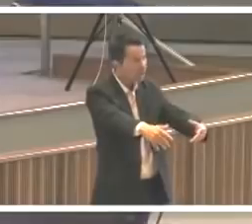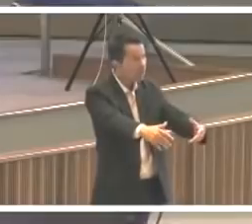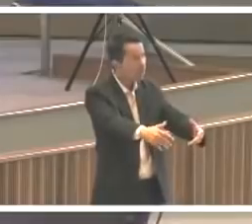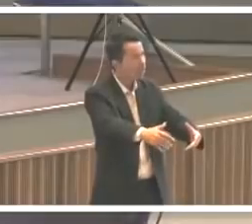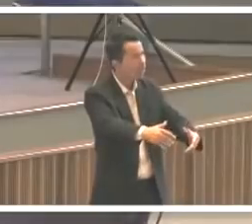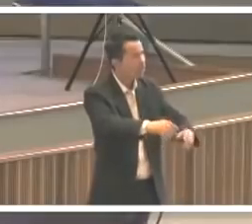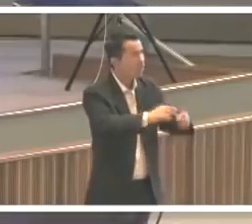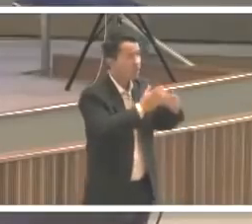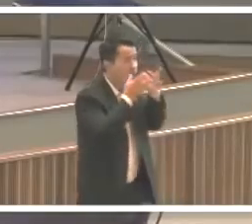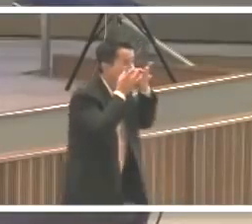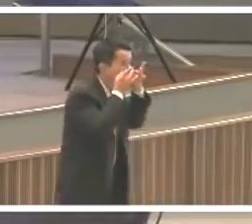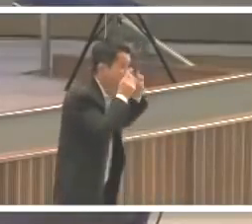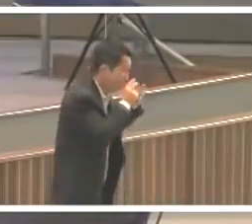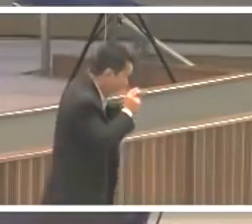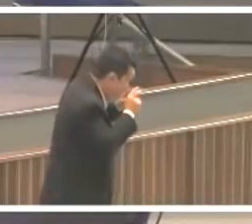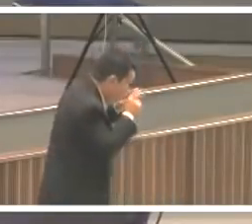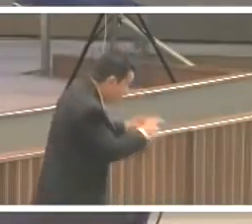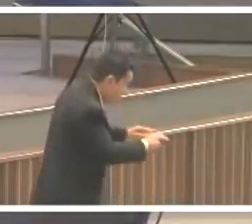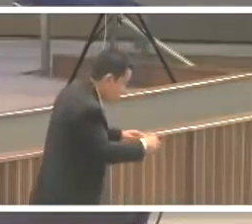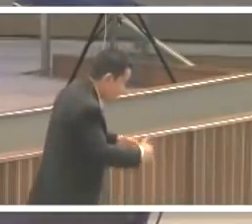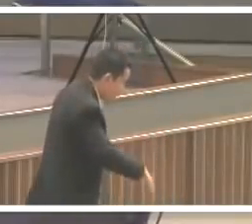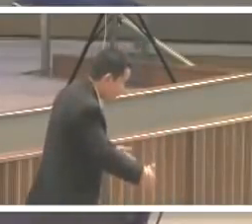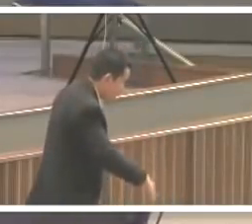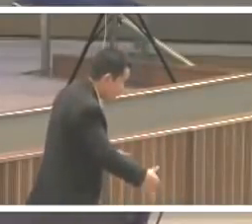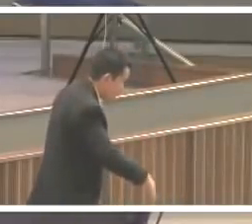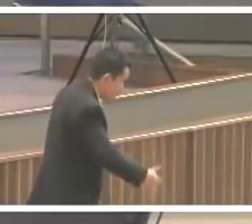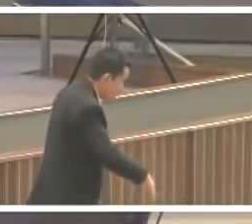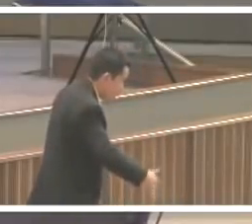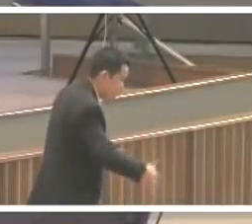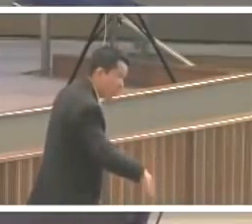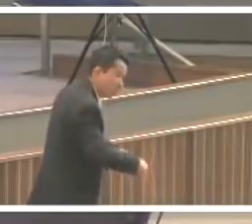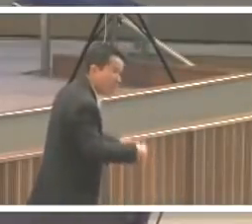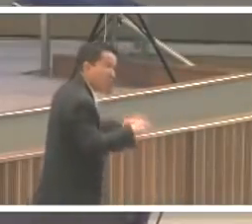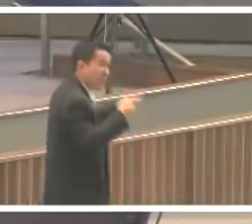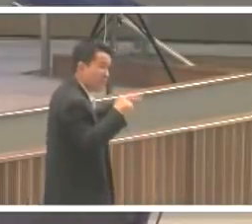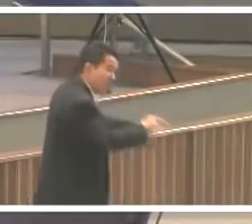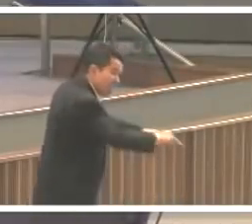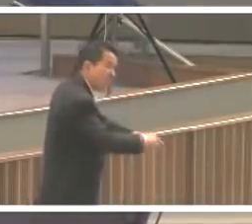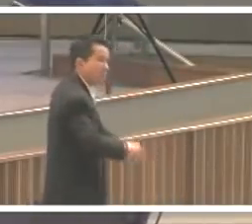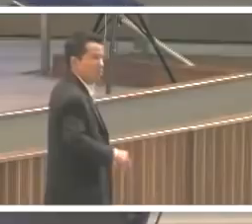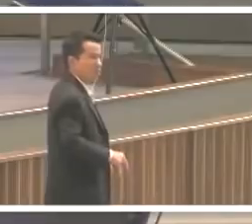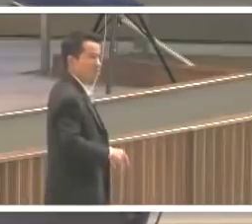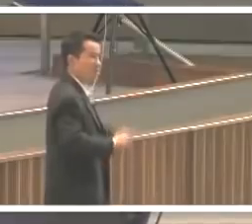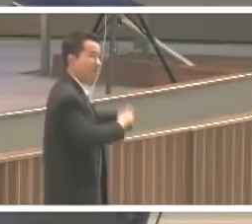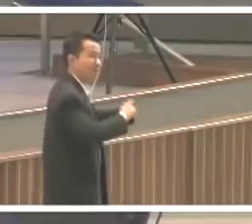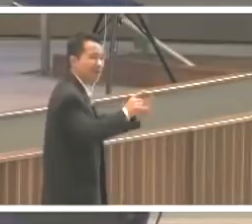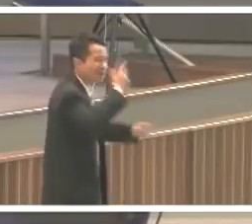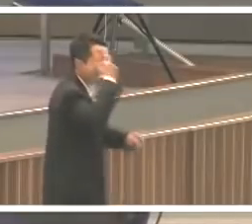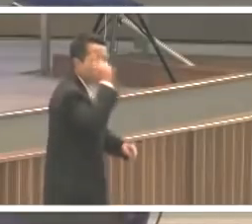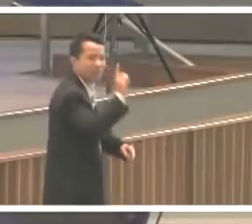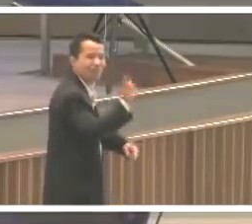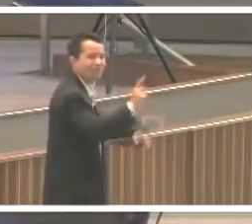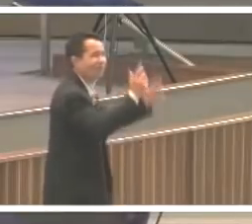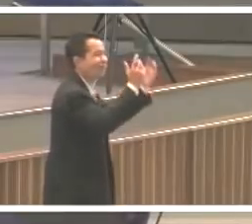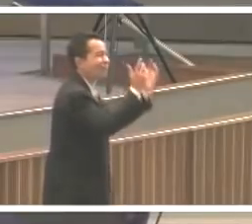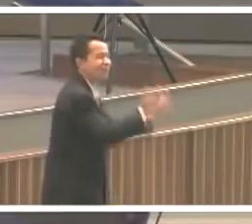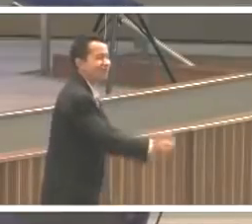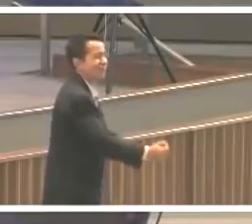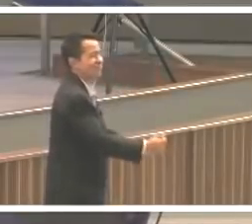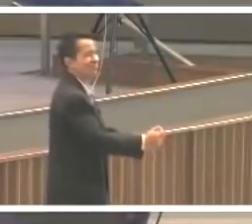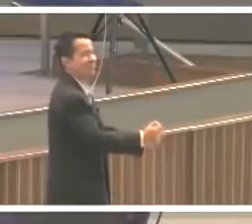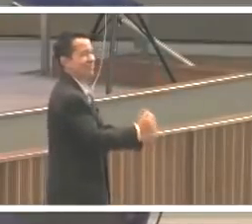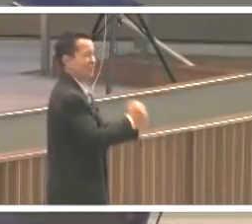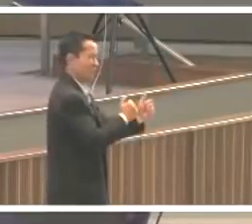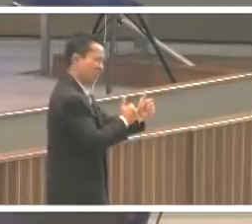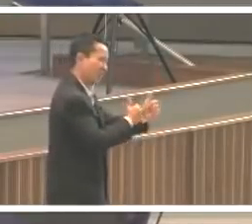O problema não era perceber ou não perceber o milagre, o problema era entender o propósito do milagre